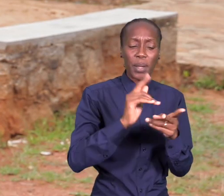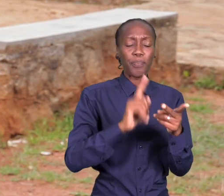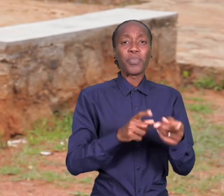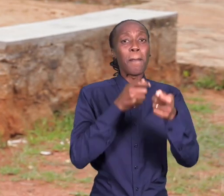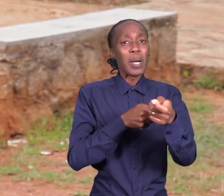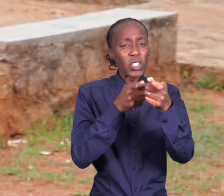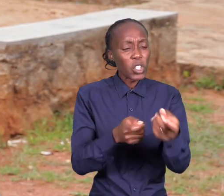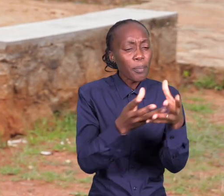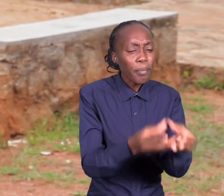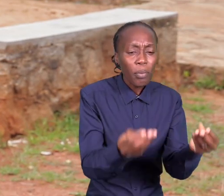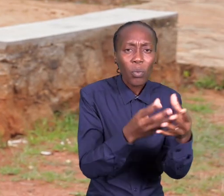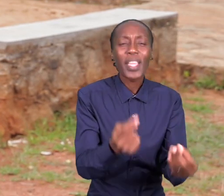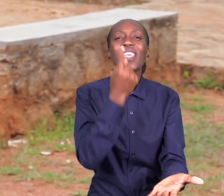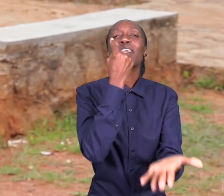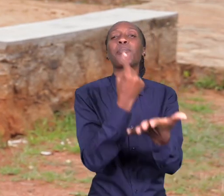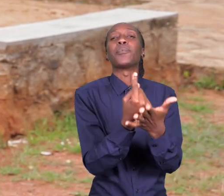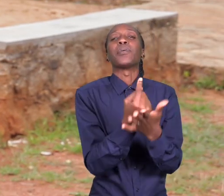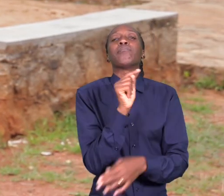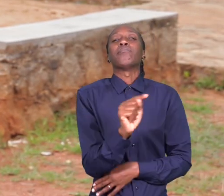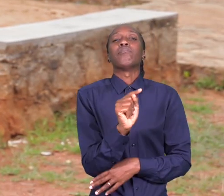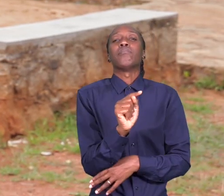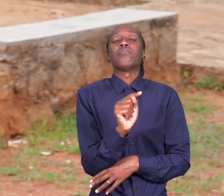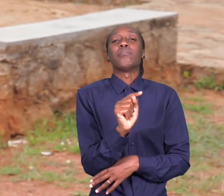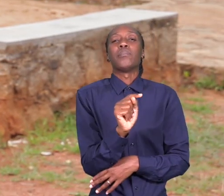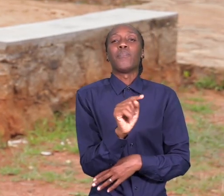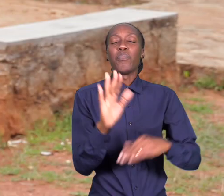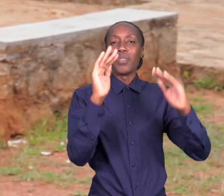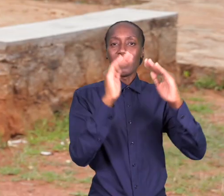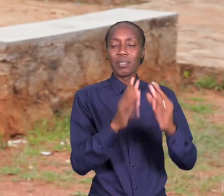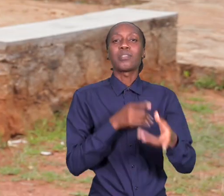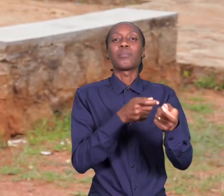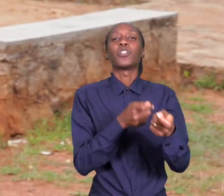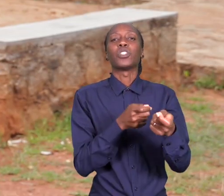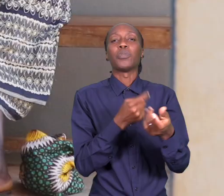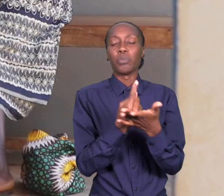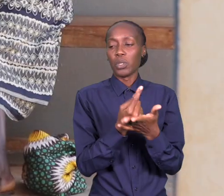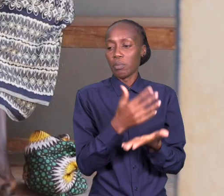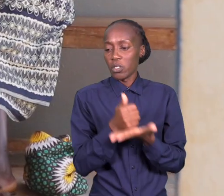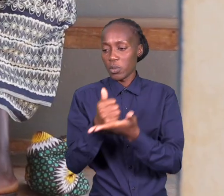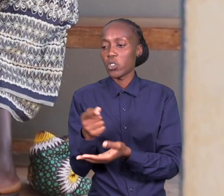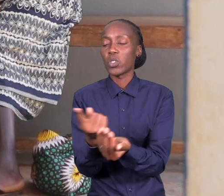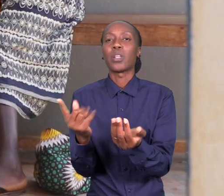das nossas machambas. O natural é sempre melhor que o industrializado.